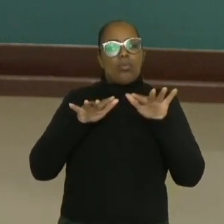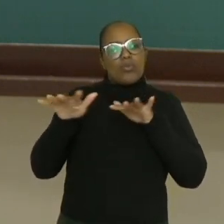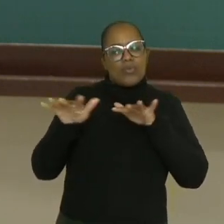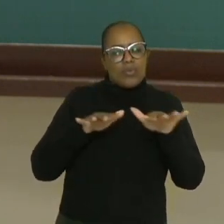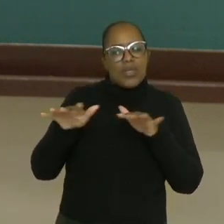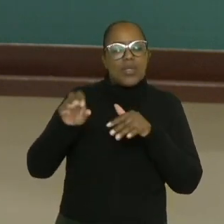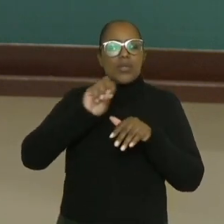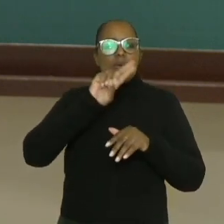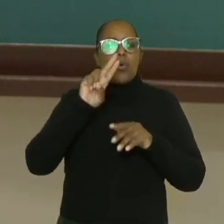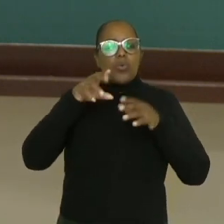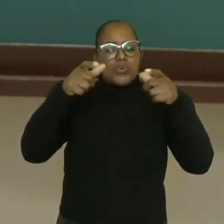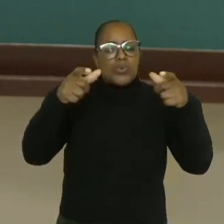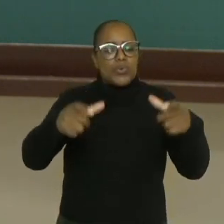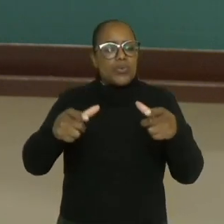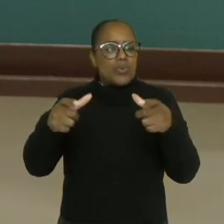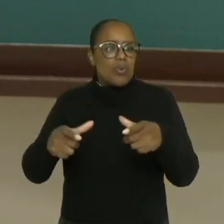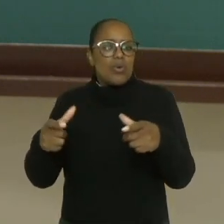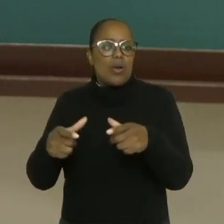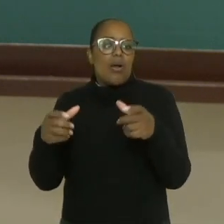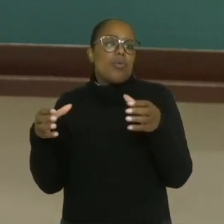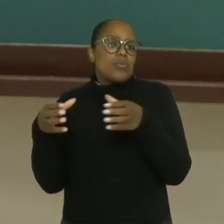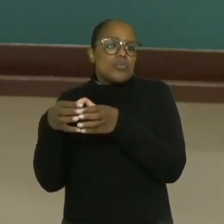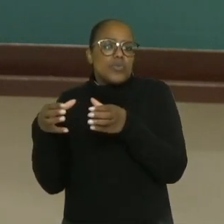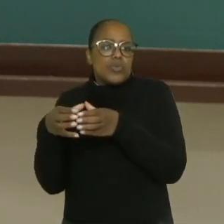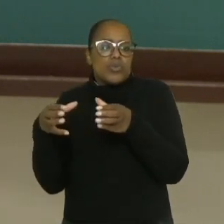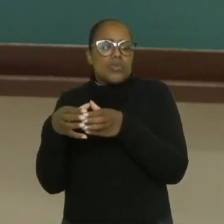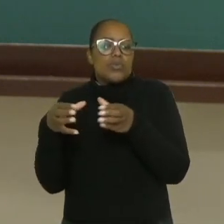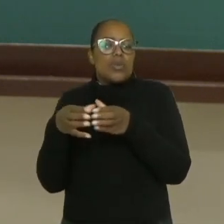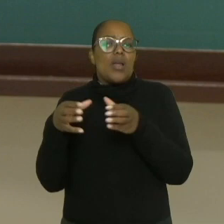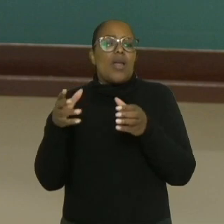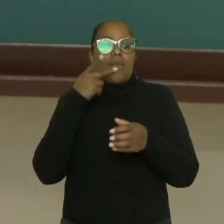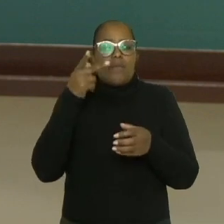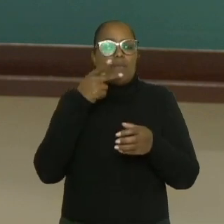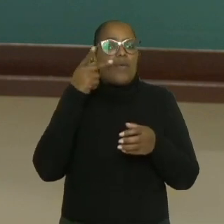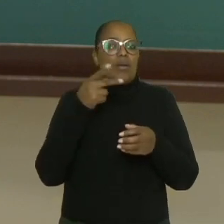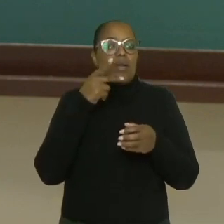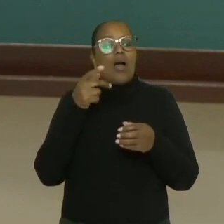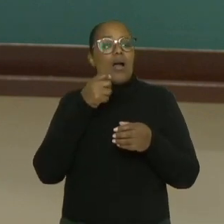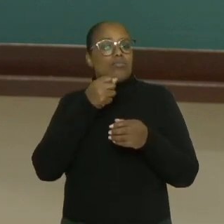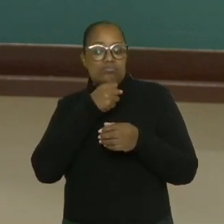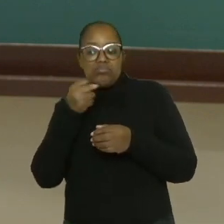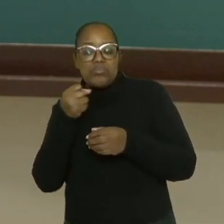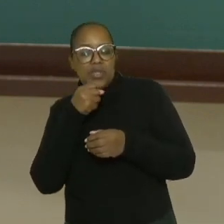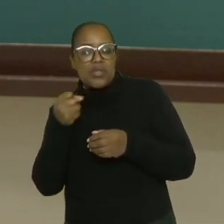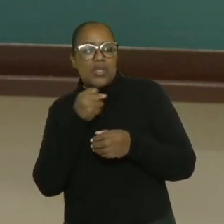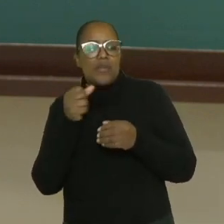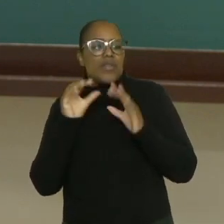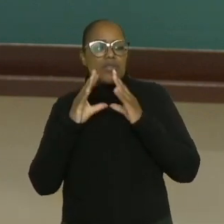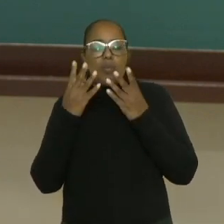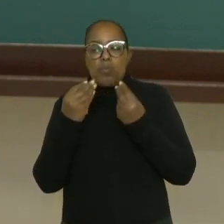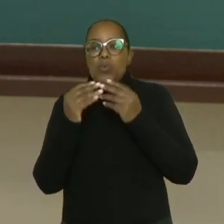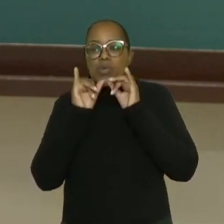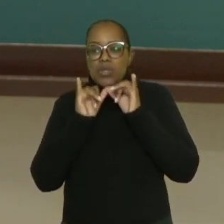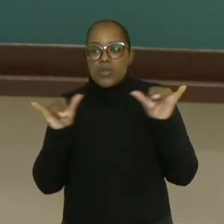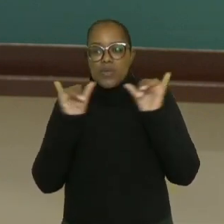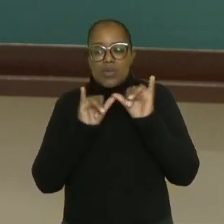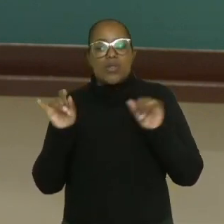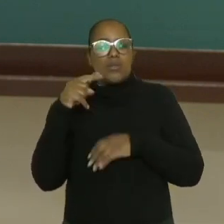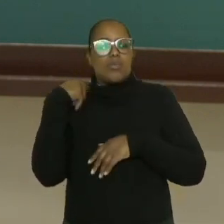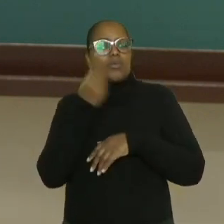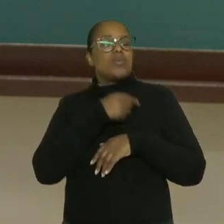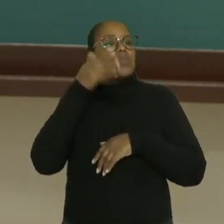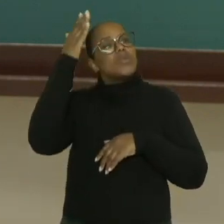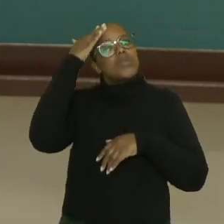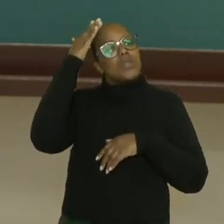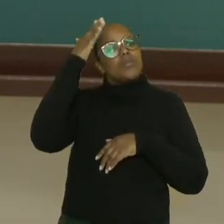democrática não é dizer o que é um fato em si, mas é trazer ao debate várias informações para a gente ter